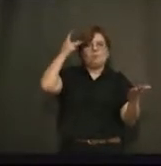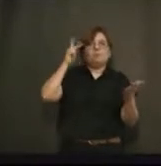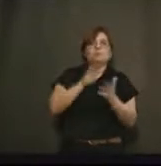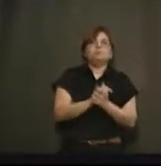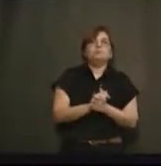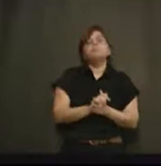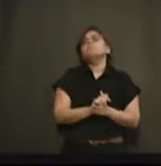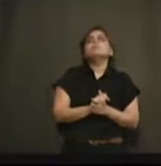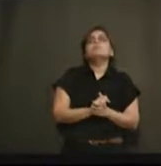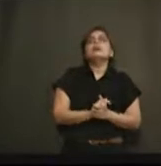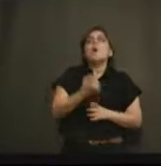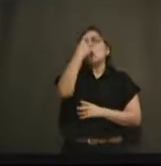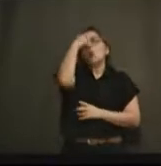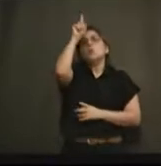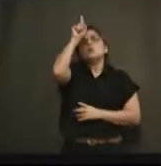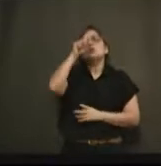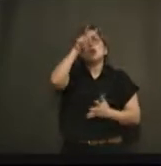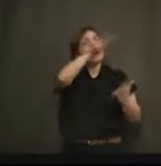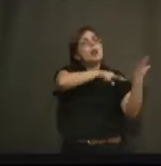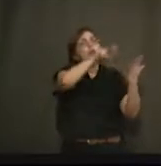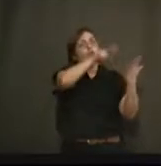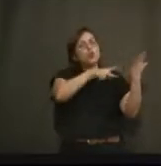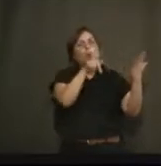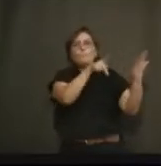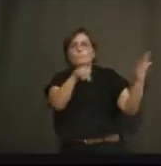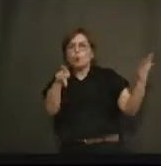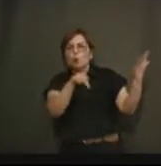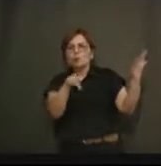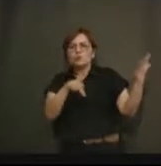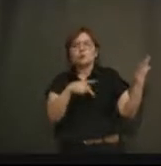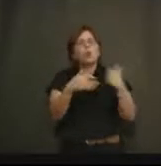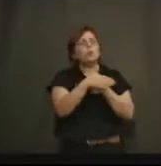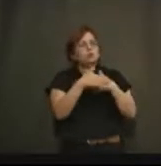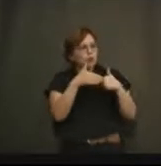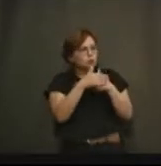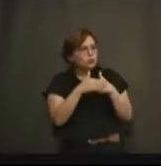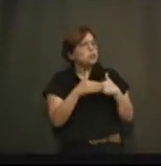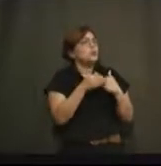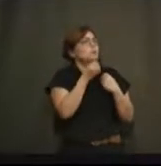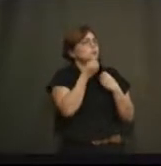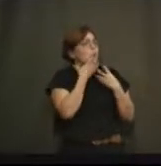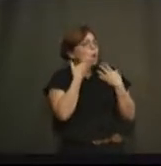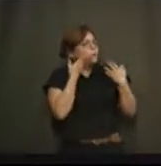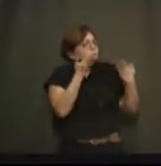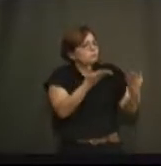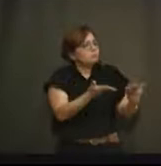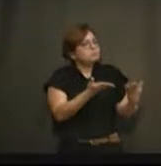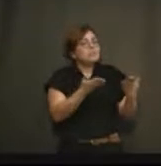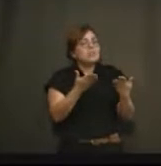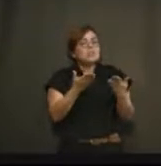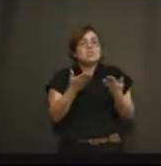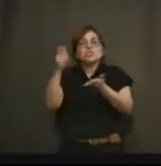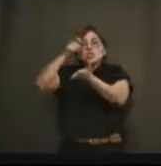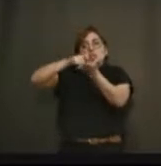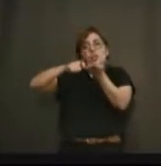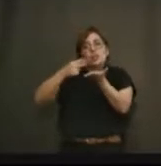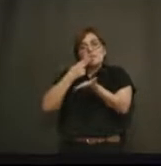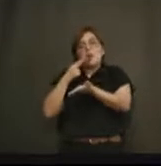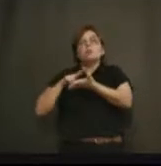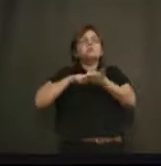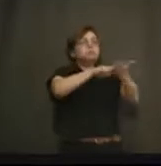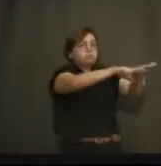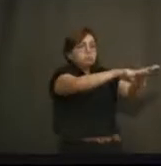um leitor, professor, muito gentil, muito simpático, me escreveu sugerindo